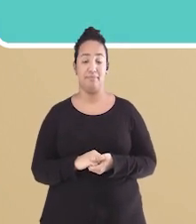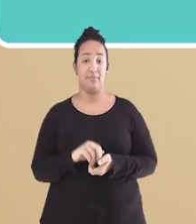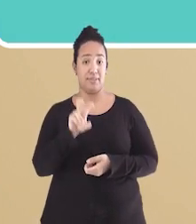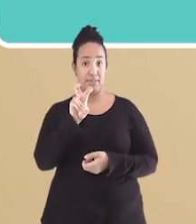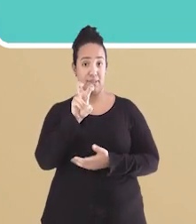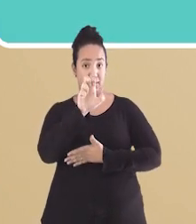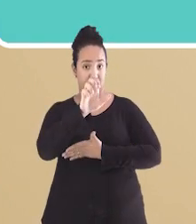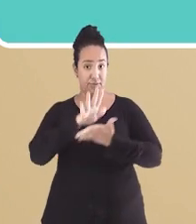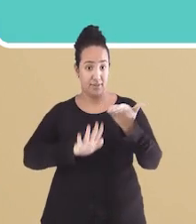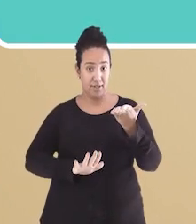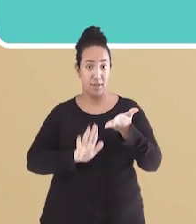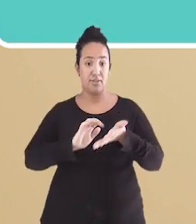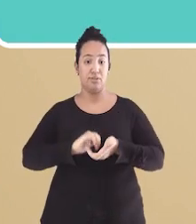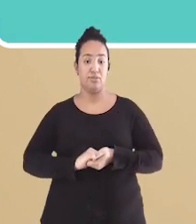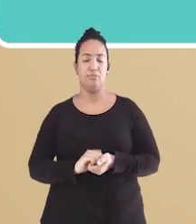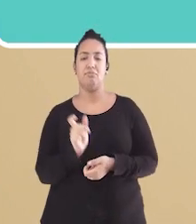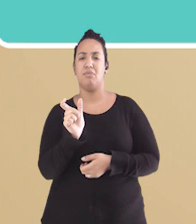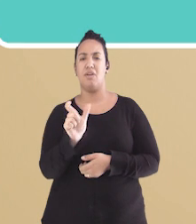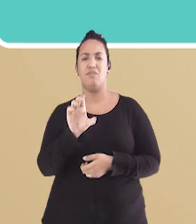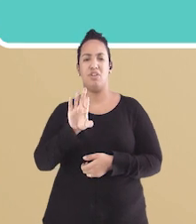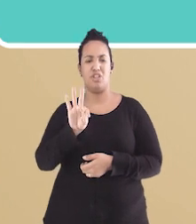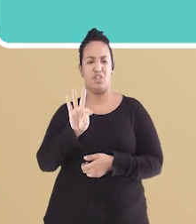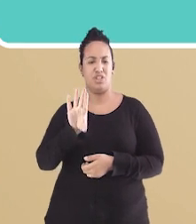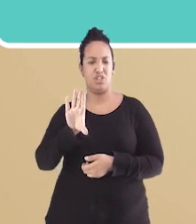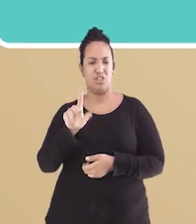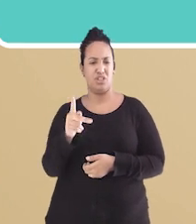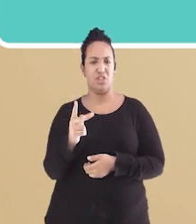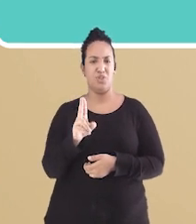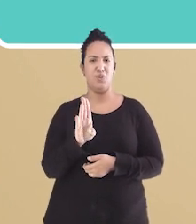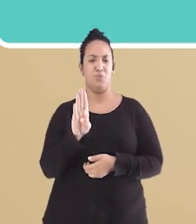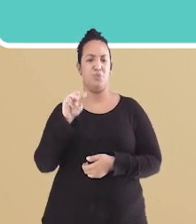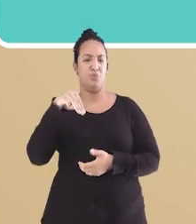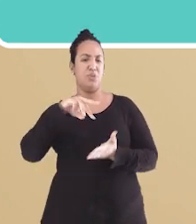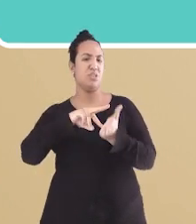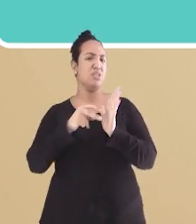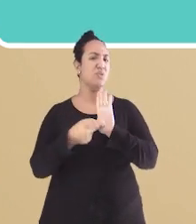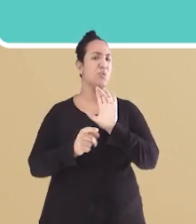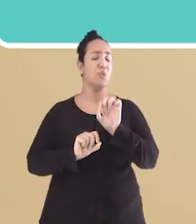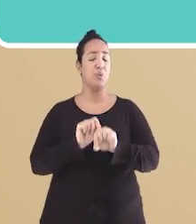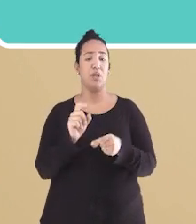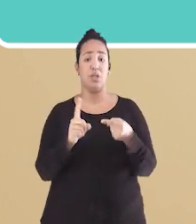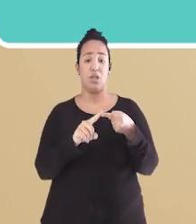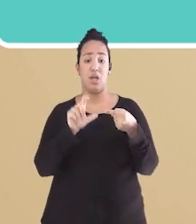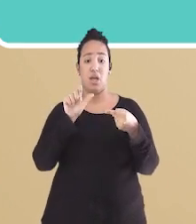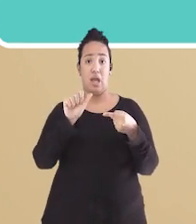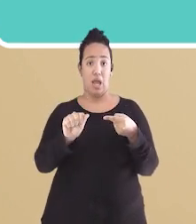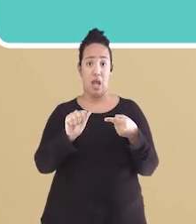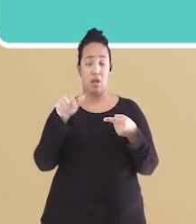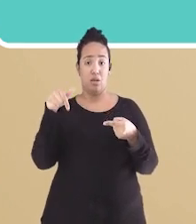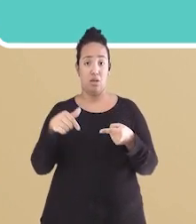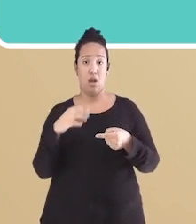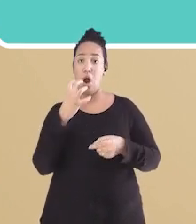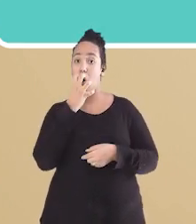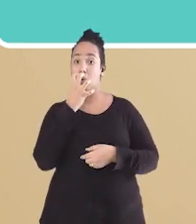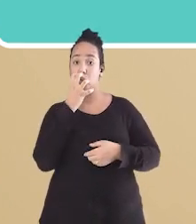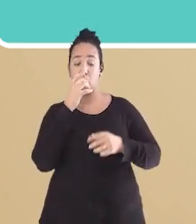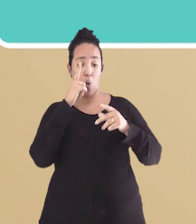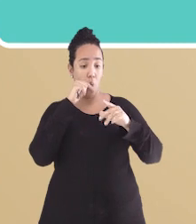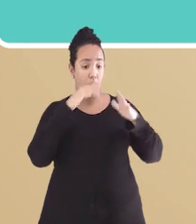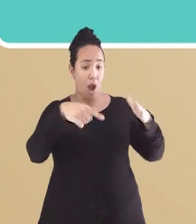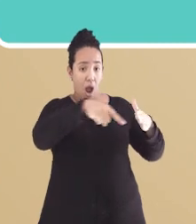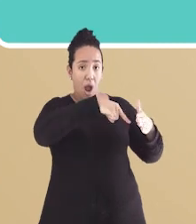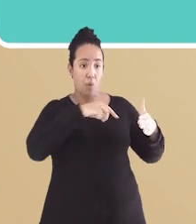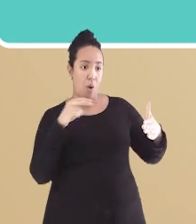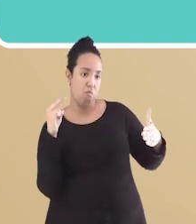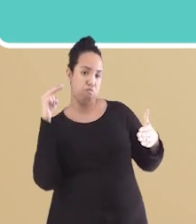Questão 5. O que quer dizer tibum? Letra A, o som produzido pelo pulo que o floquinho deu